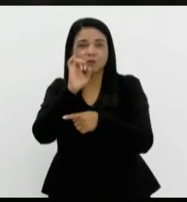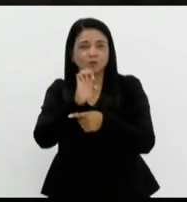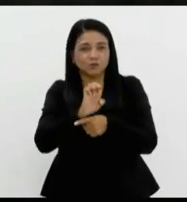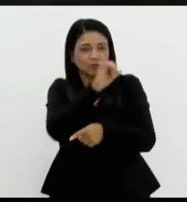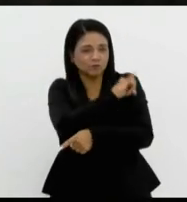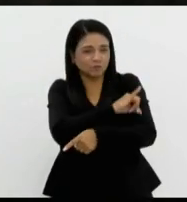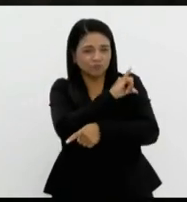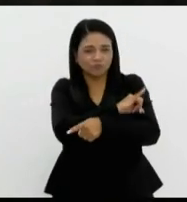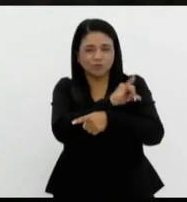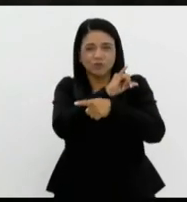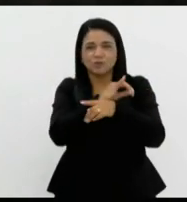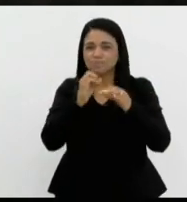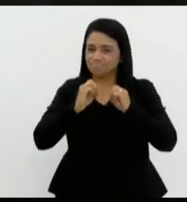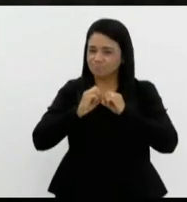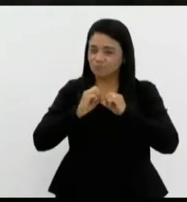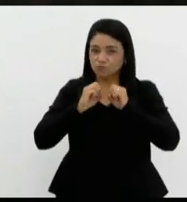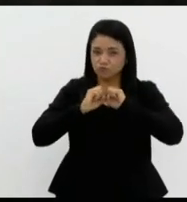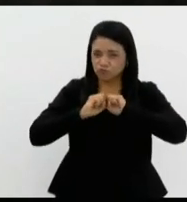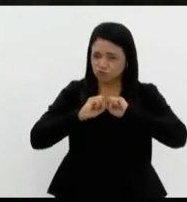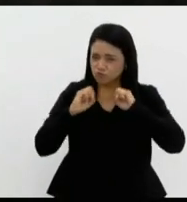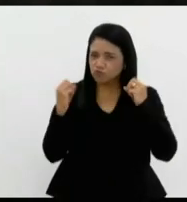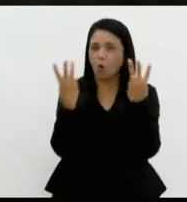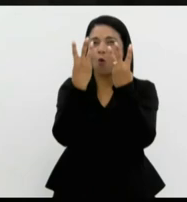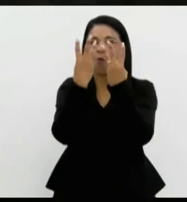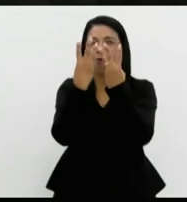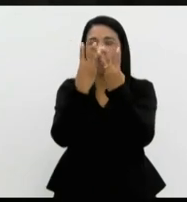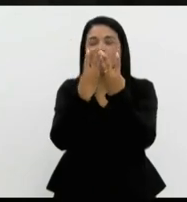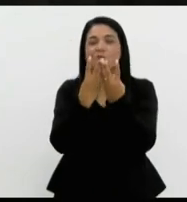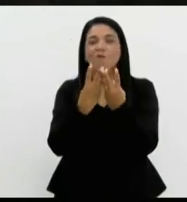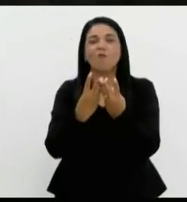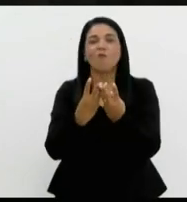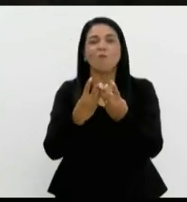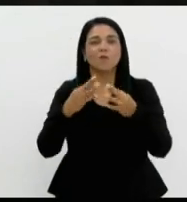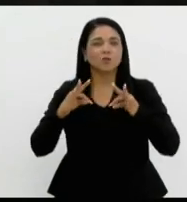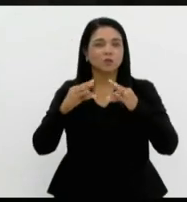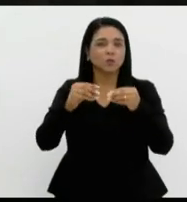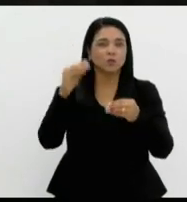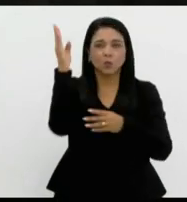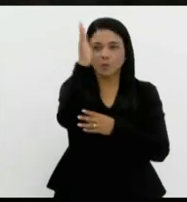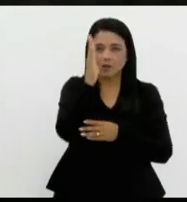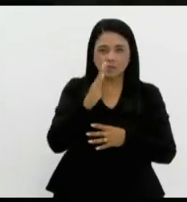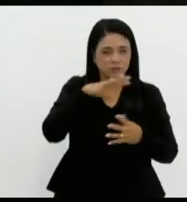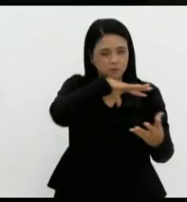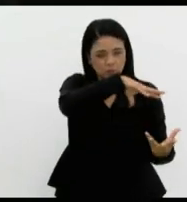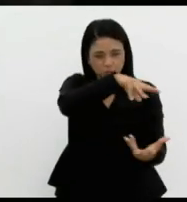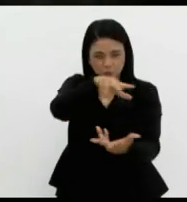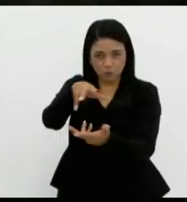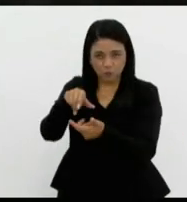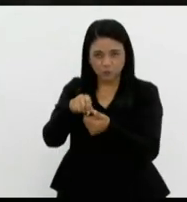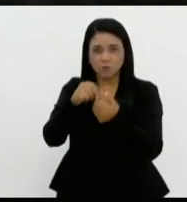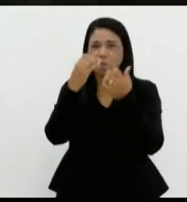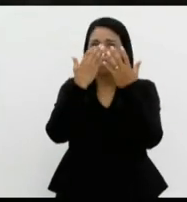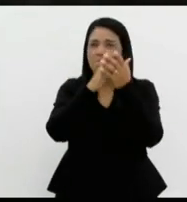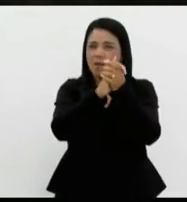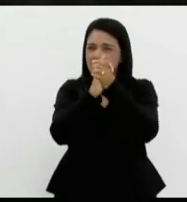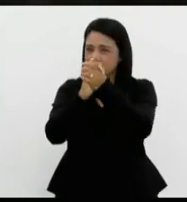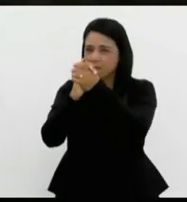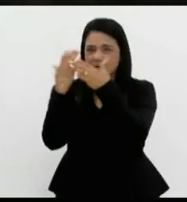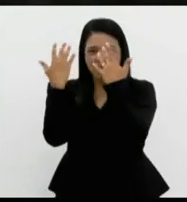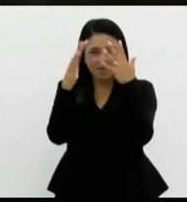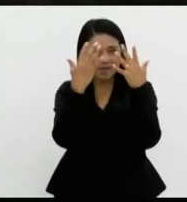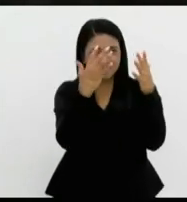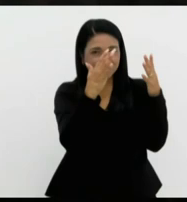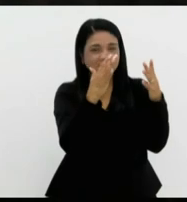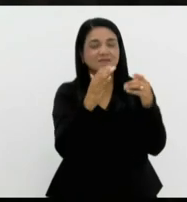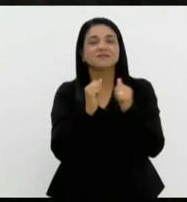esse espetáculo verdadeiro, que é para todo o Brasil e para o mundo inteiro. Então, parabéns a todos,